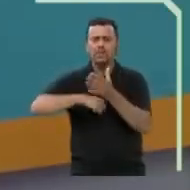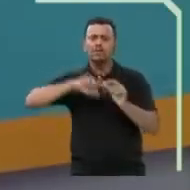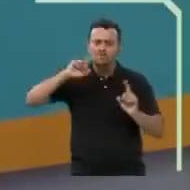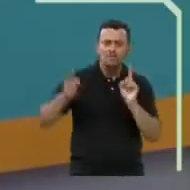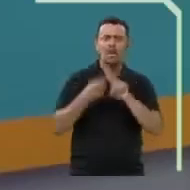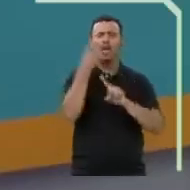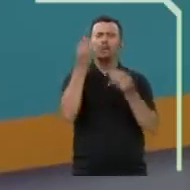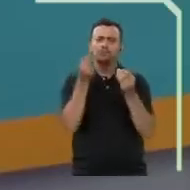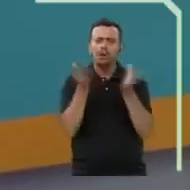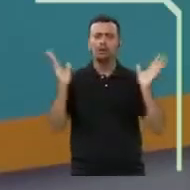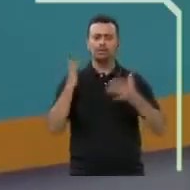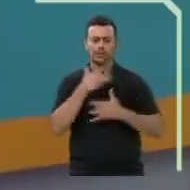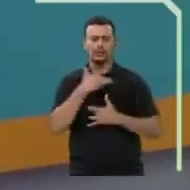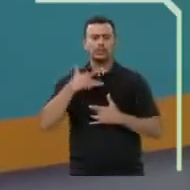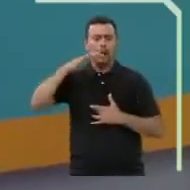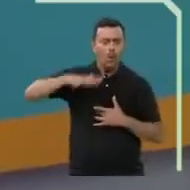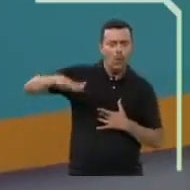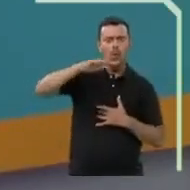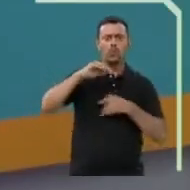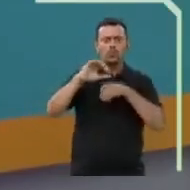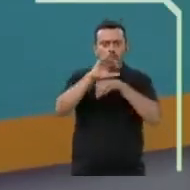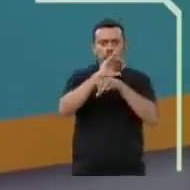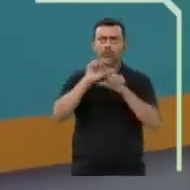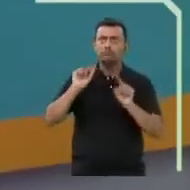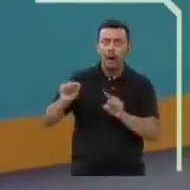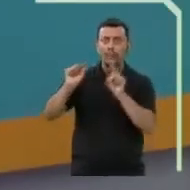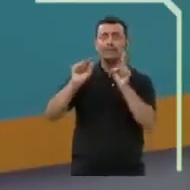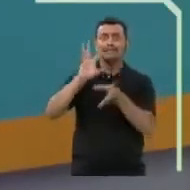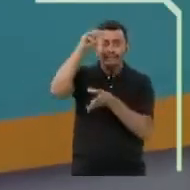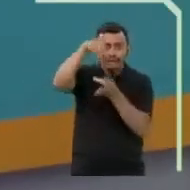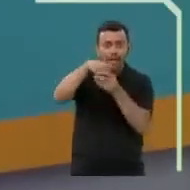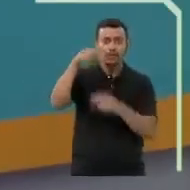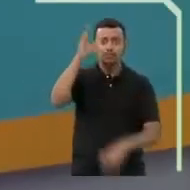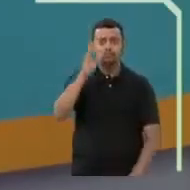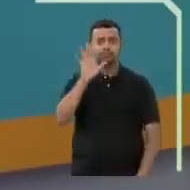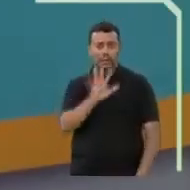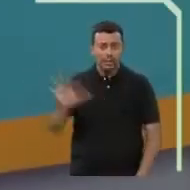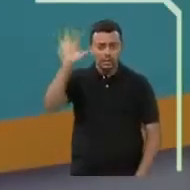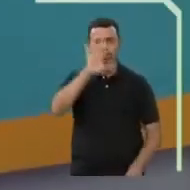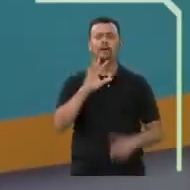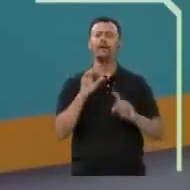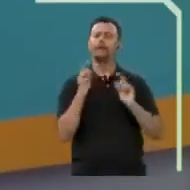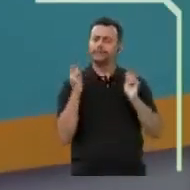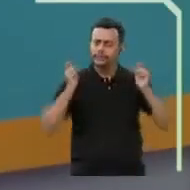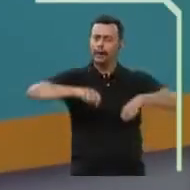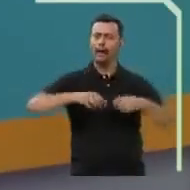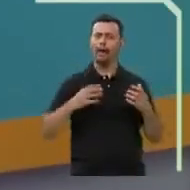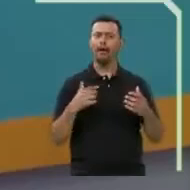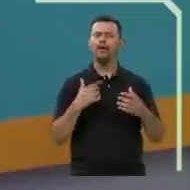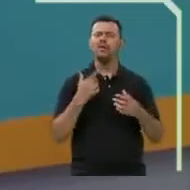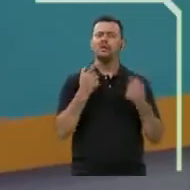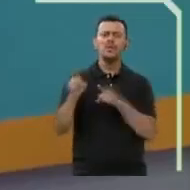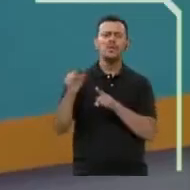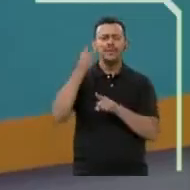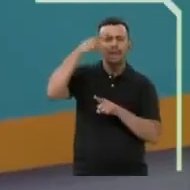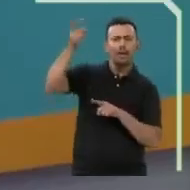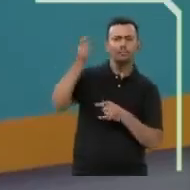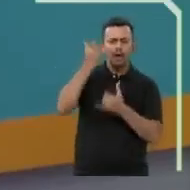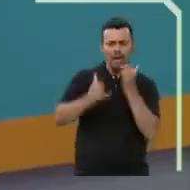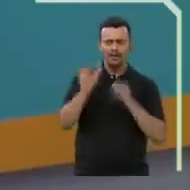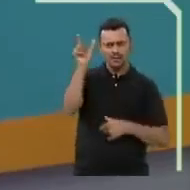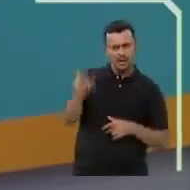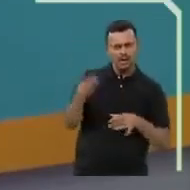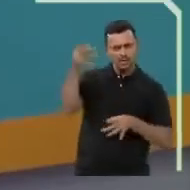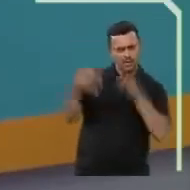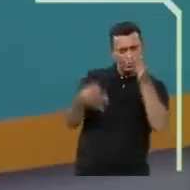a saúde das operações das instituições brasileiras. Só assim nós podemos repudiar essa ideia de que pessoas condenadas pela